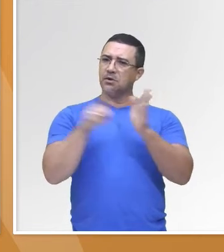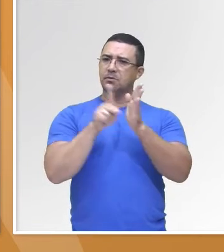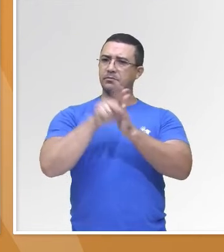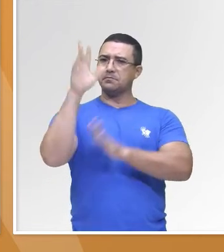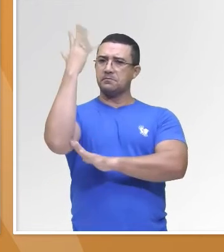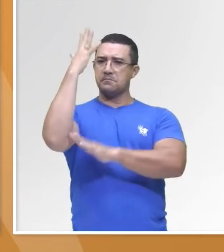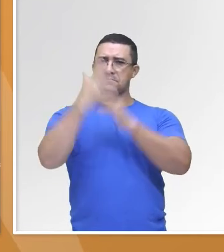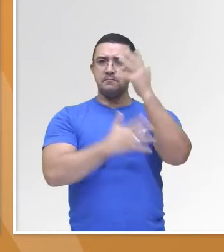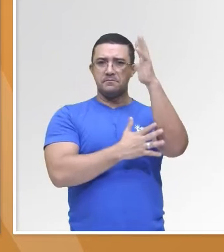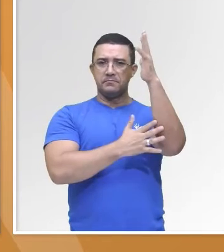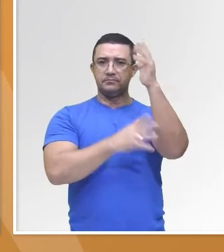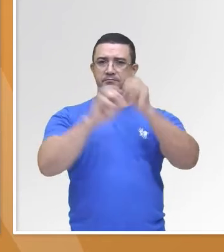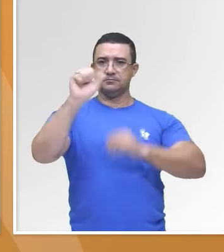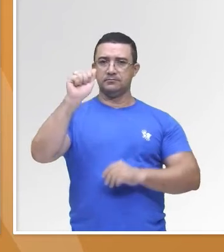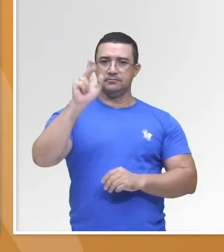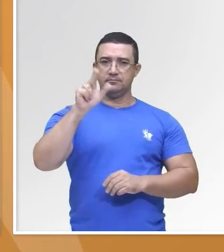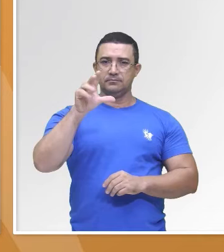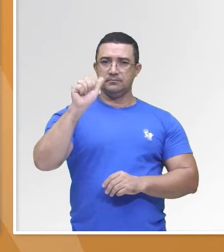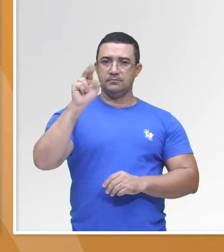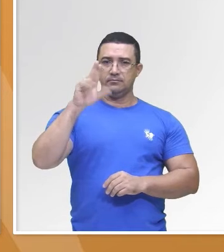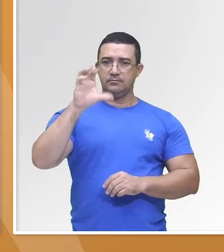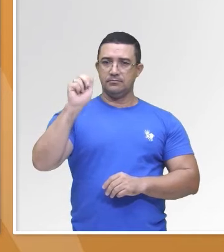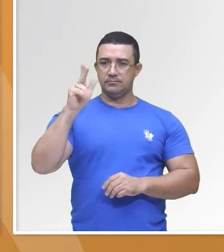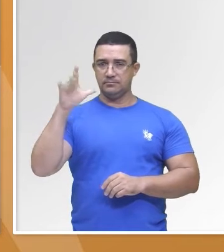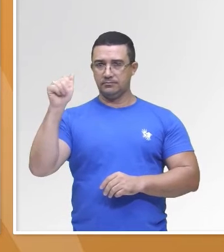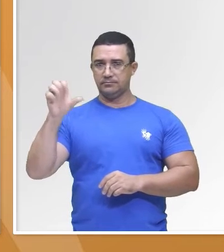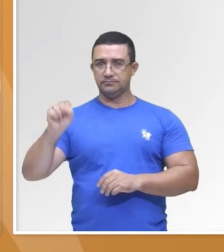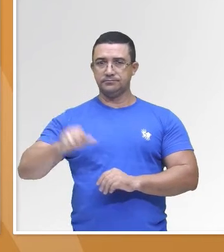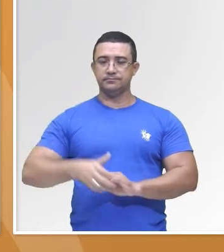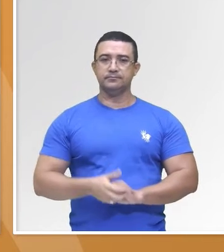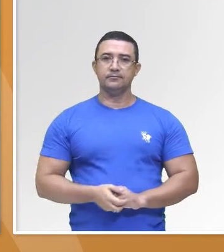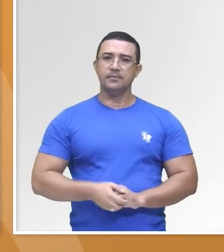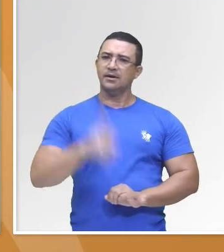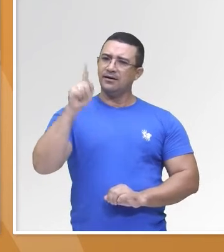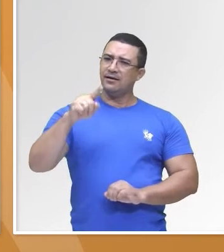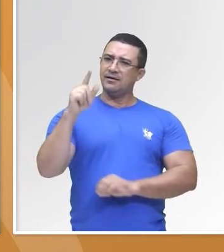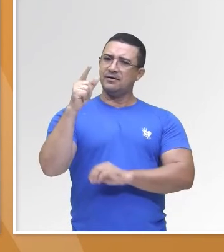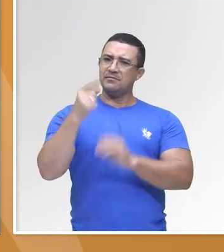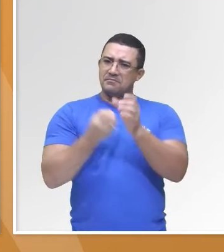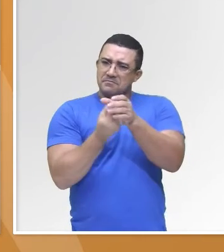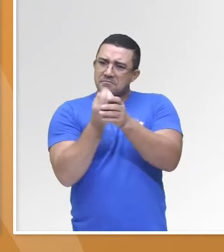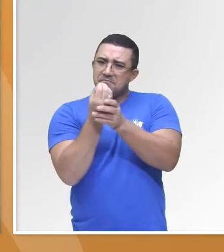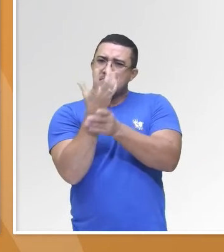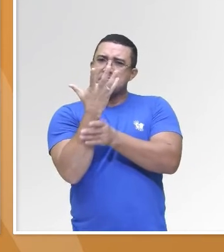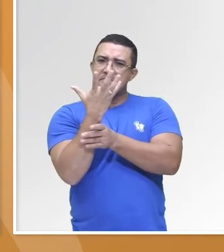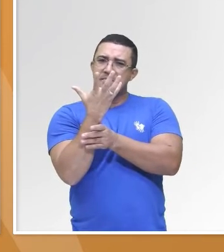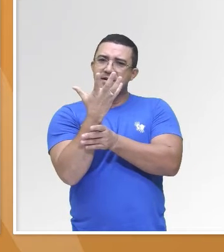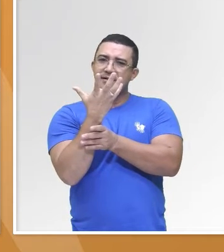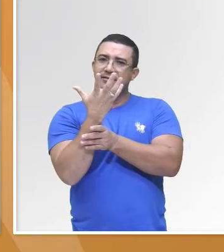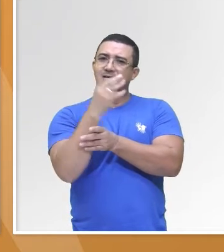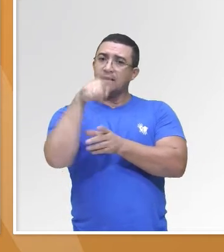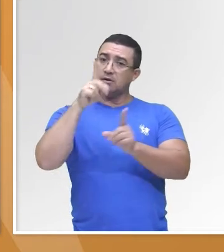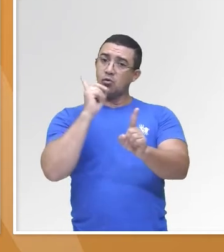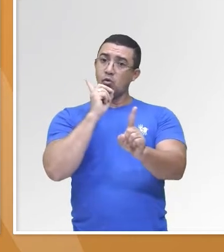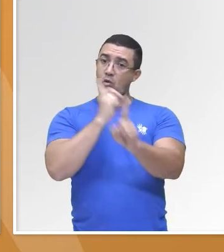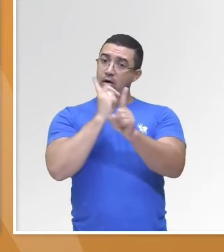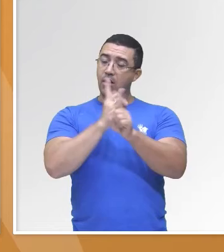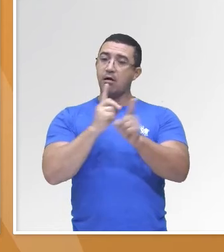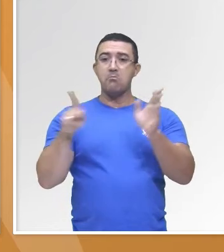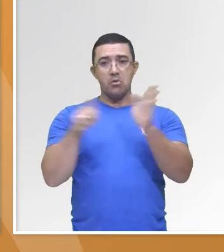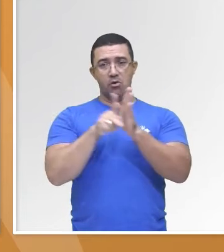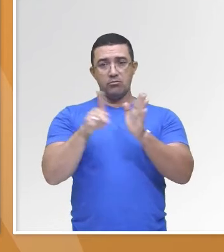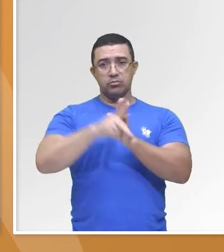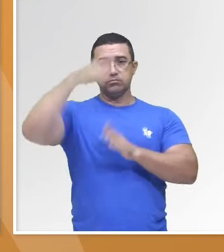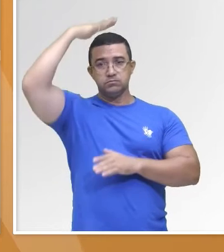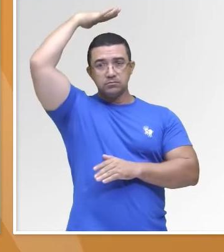subdivisão ali da Mata Atlântica, tá? Onde essa vegetação muito encontrada ali no Paraná. Temos